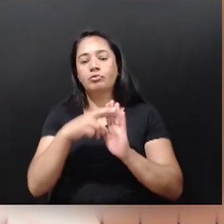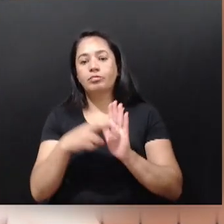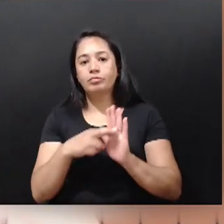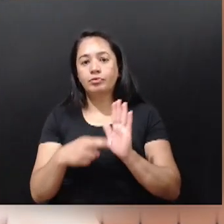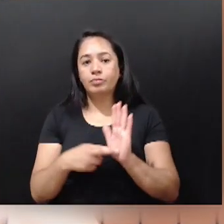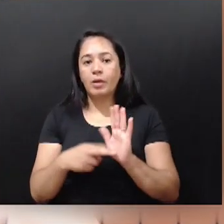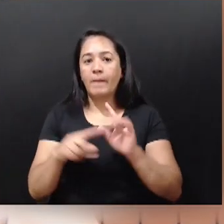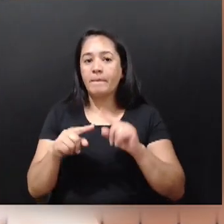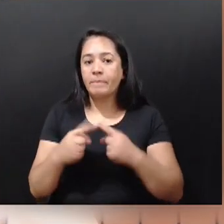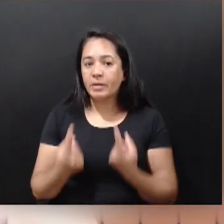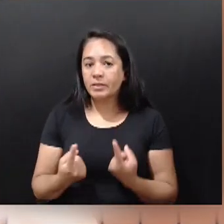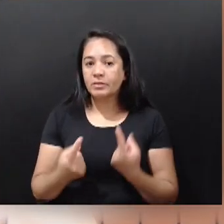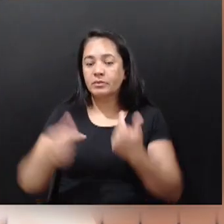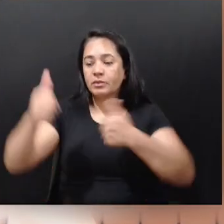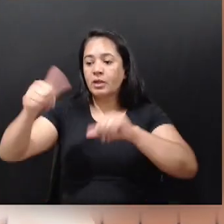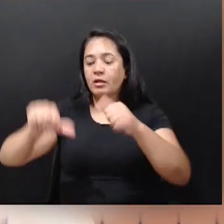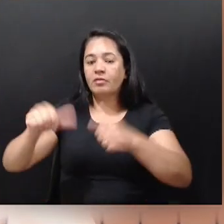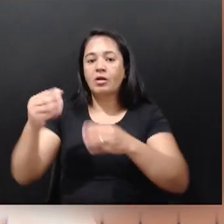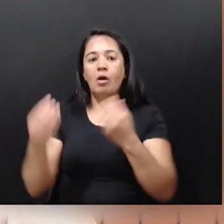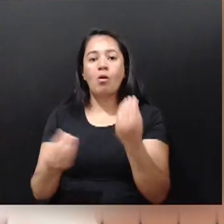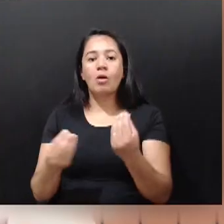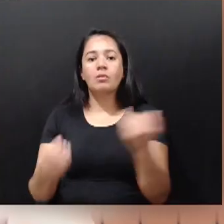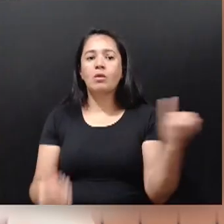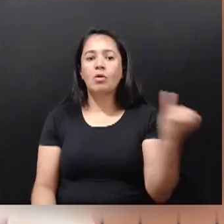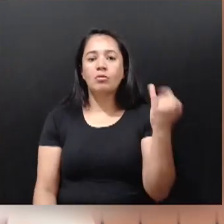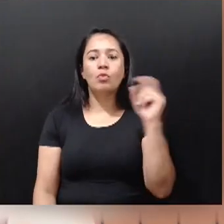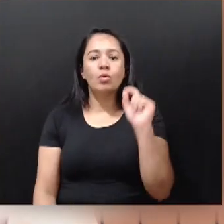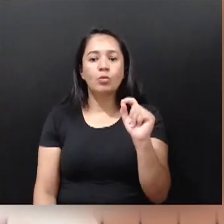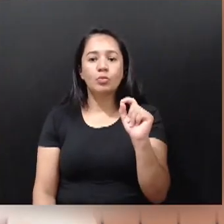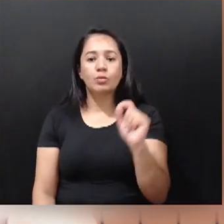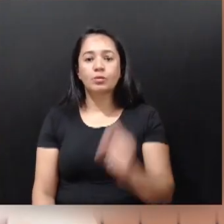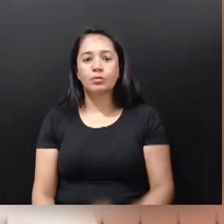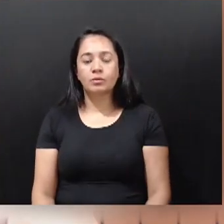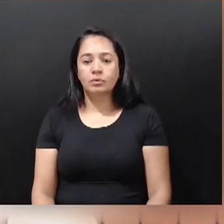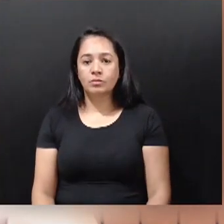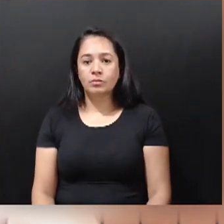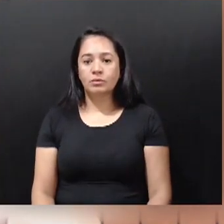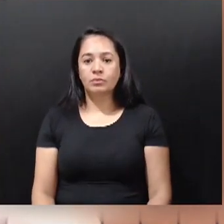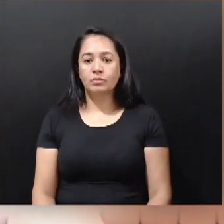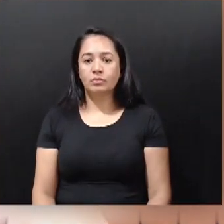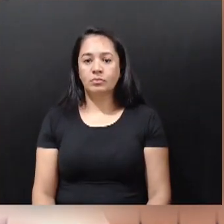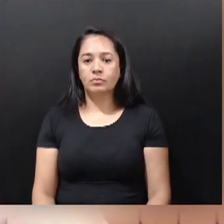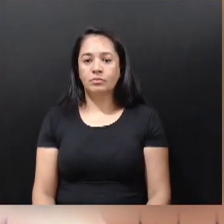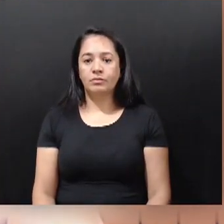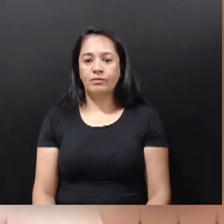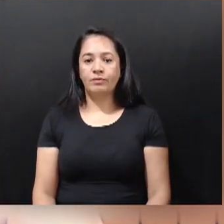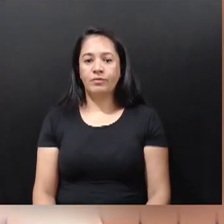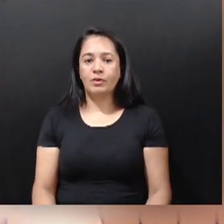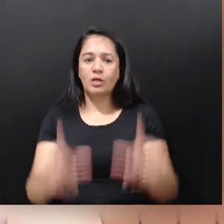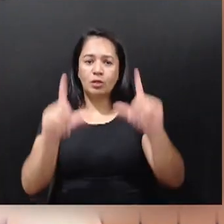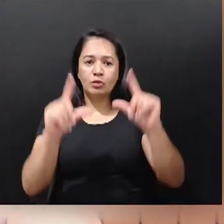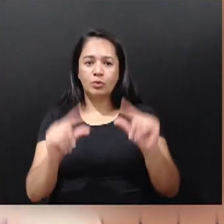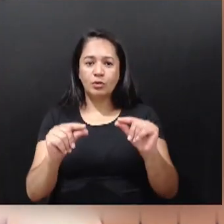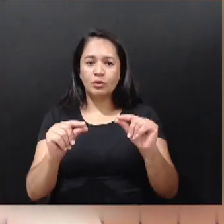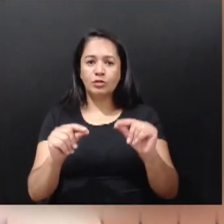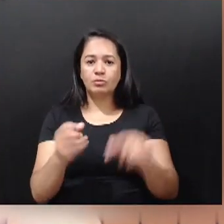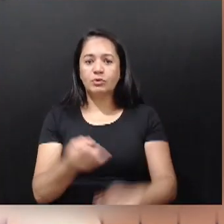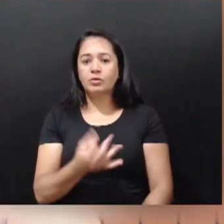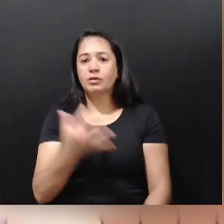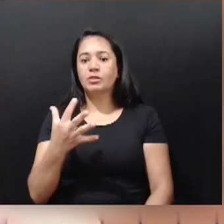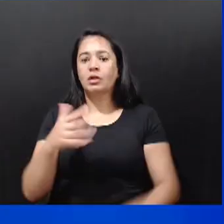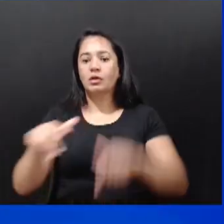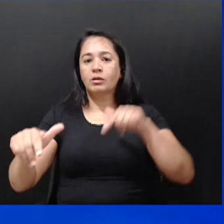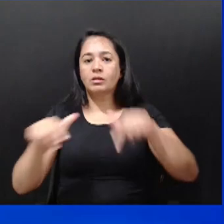avalio como ponto fundamental o fato de se dar a redução da jornada sem que exista prejuízo salarial